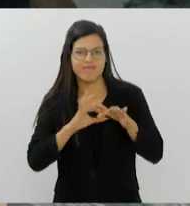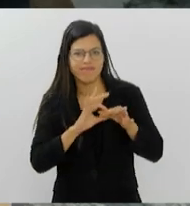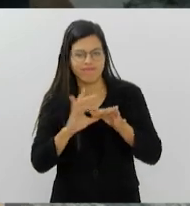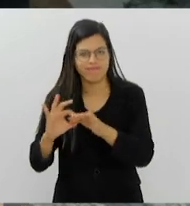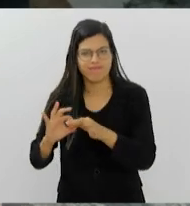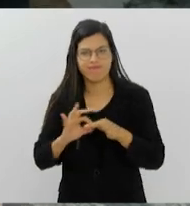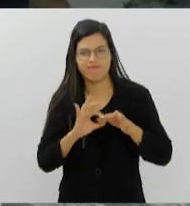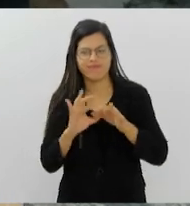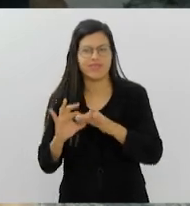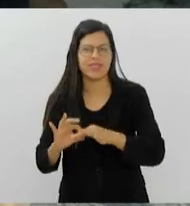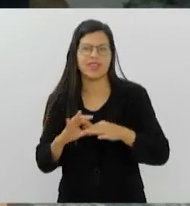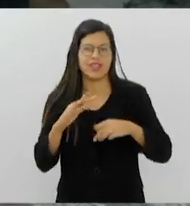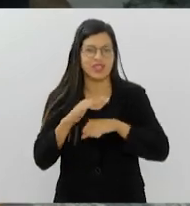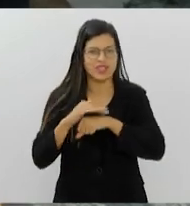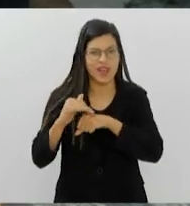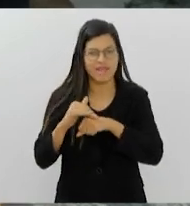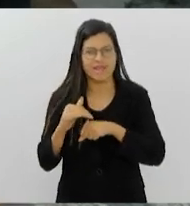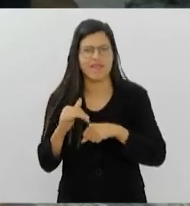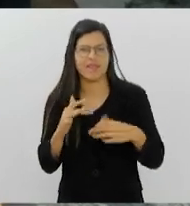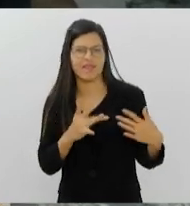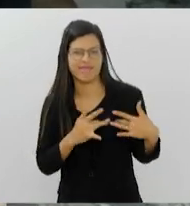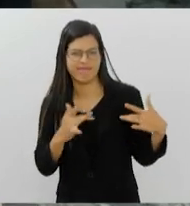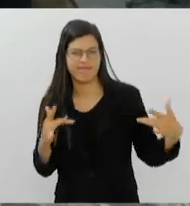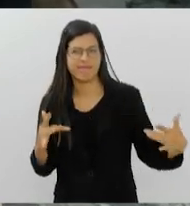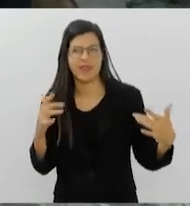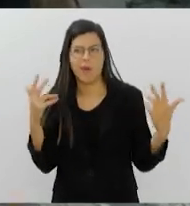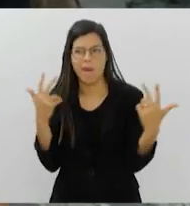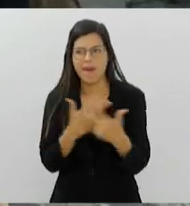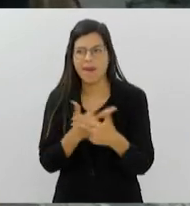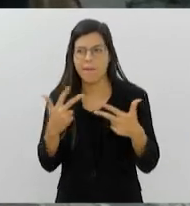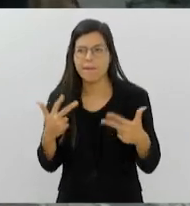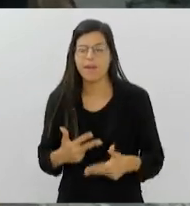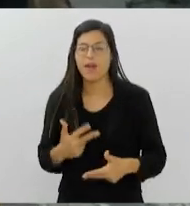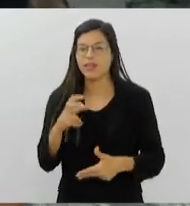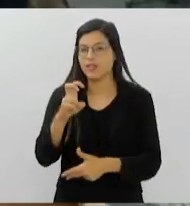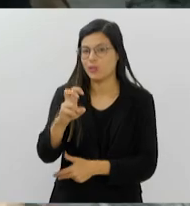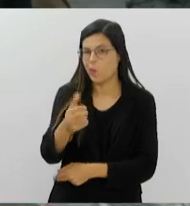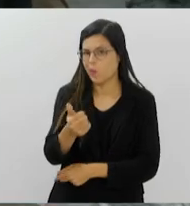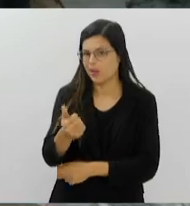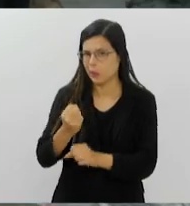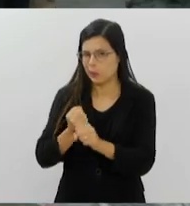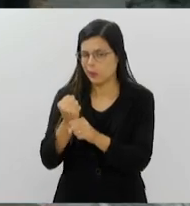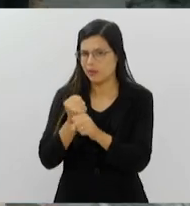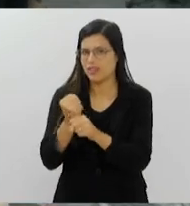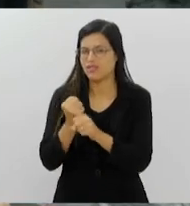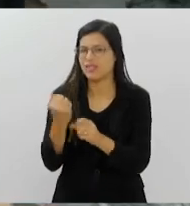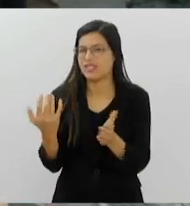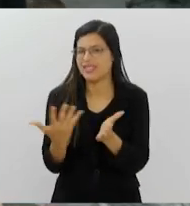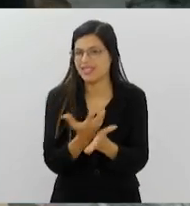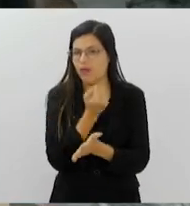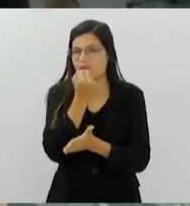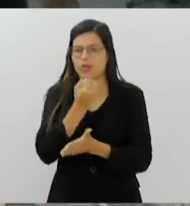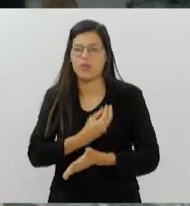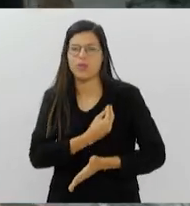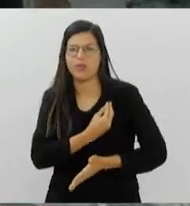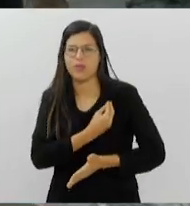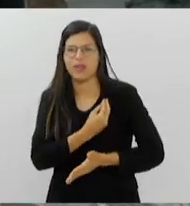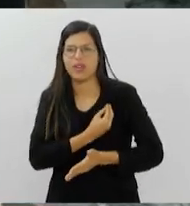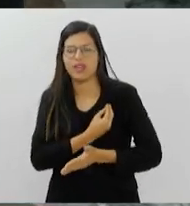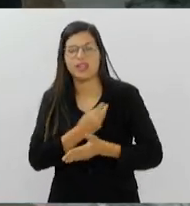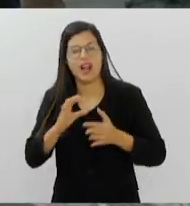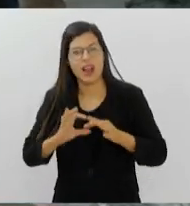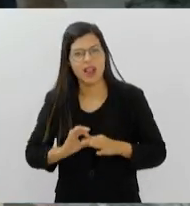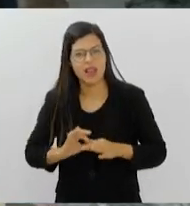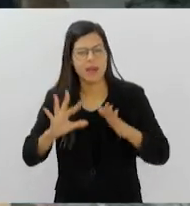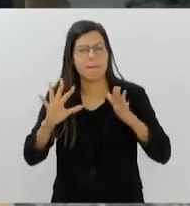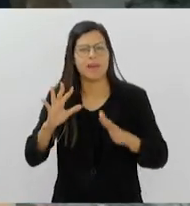de afetividade. Isso é o hip hop que, ó, há 51 anos vem salvando vidas, libertando mentes e